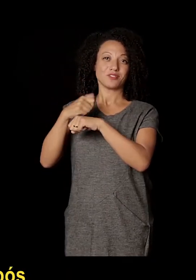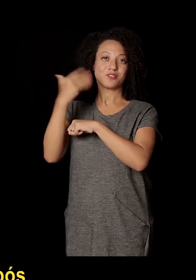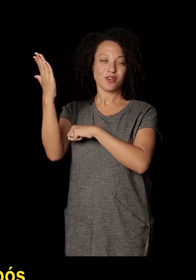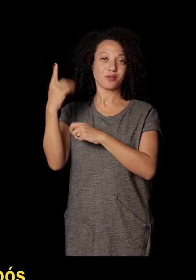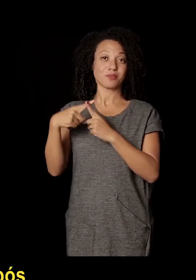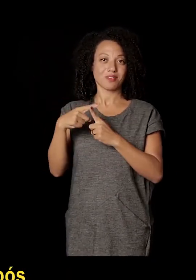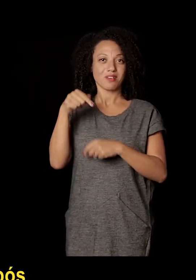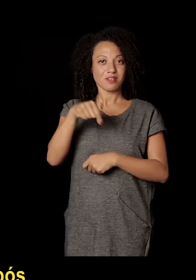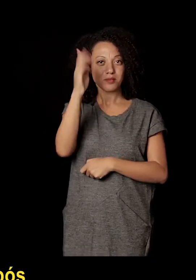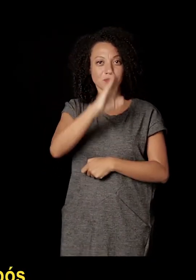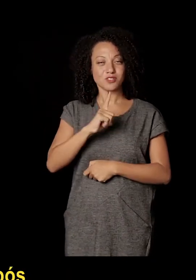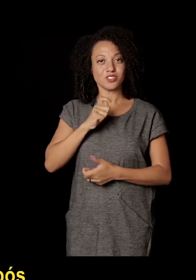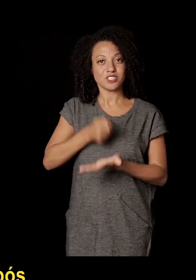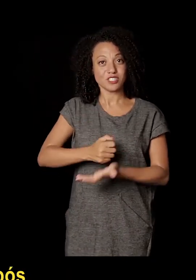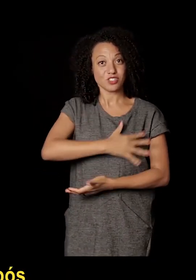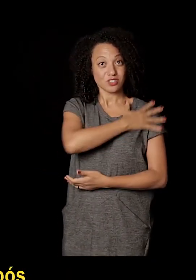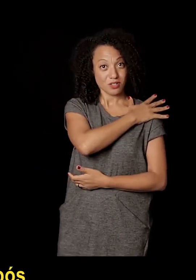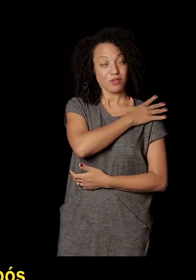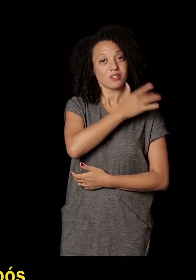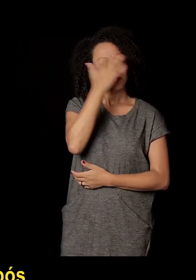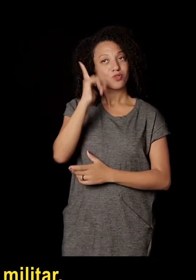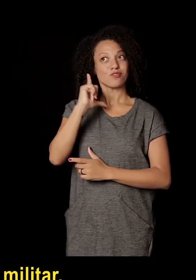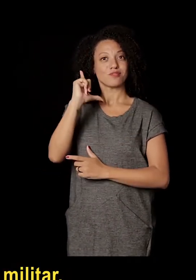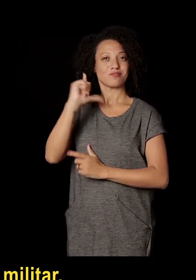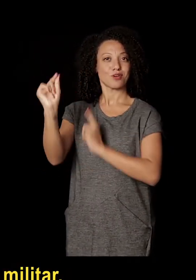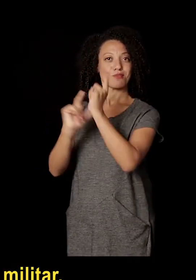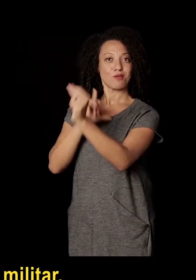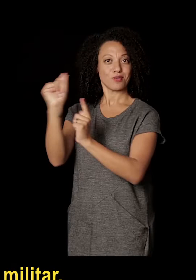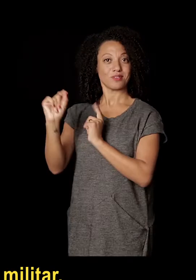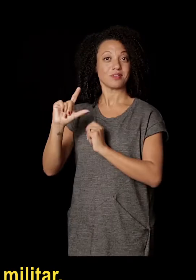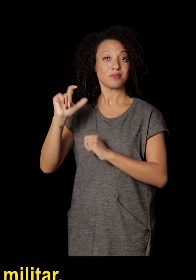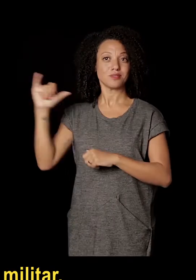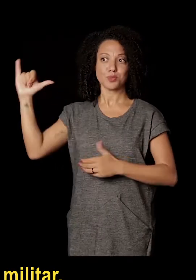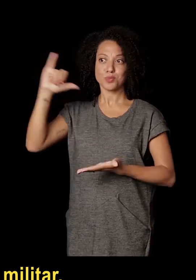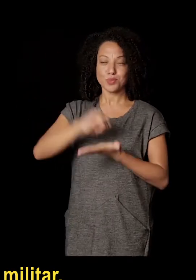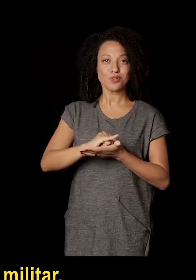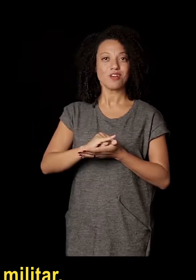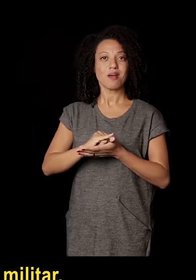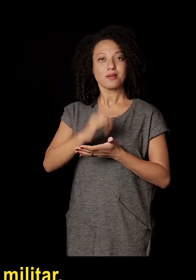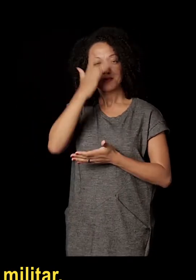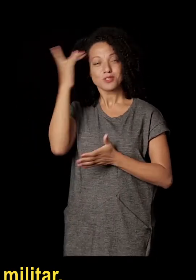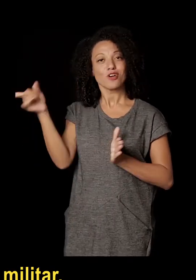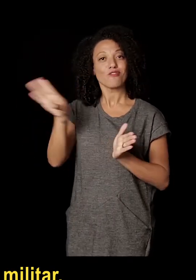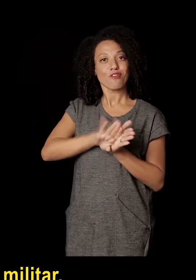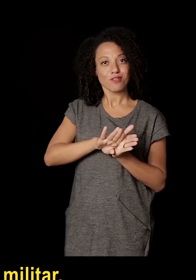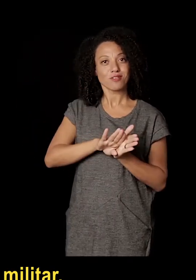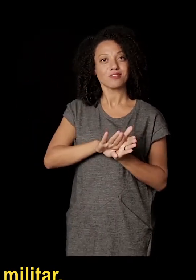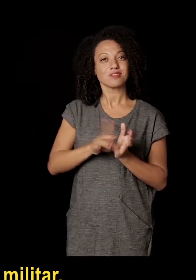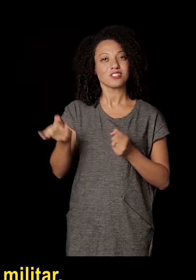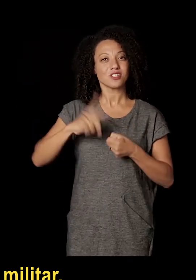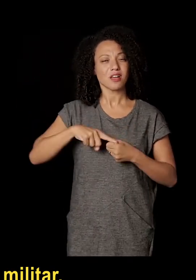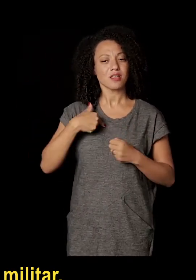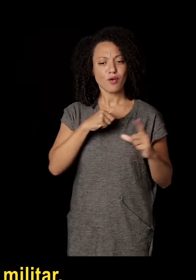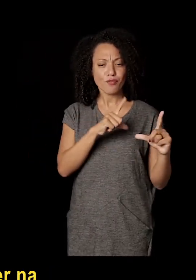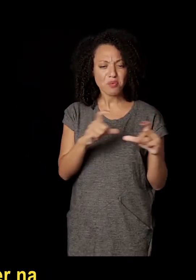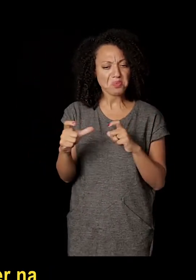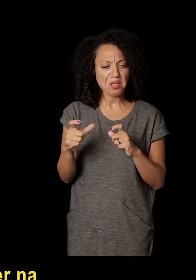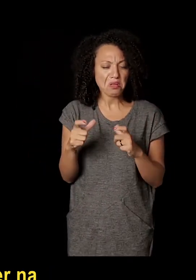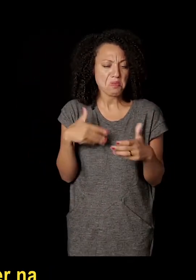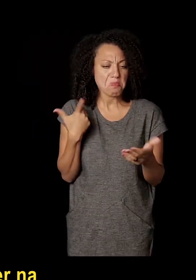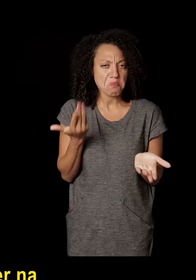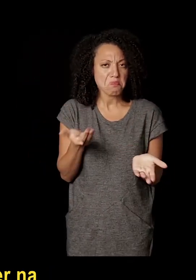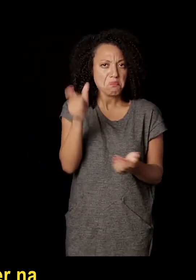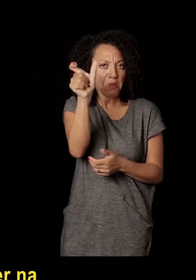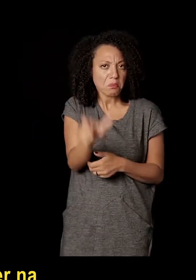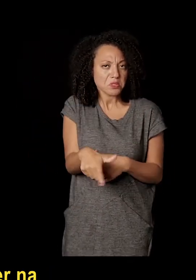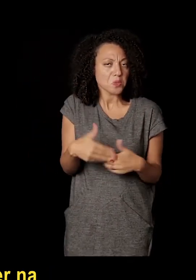que voltavam ao Brasil após o fim da ditadura militar ou o início do fim da ditadura militar com a anistia. E eu fotografei um